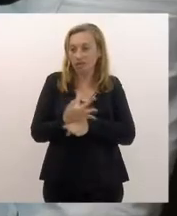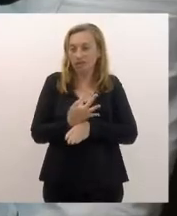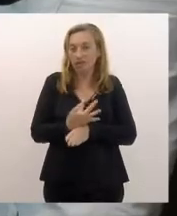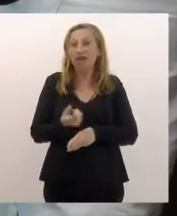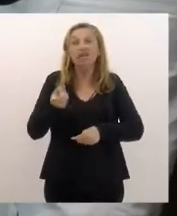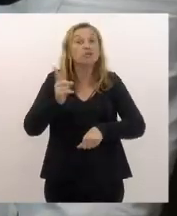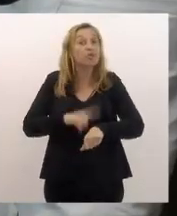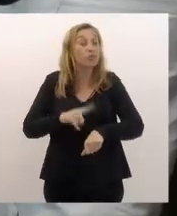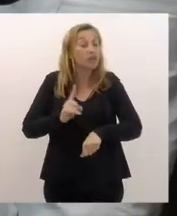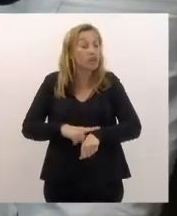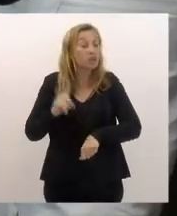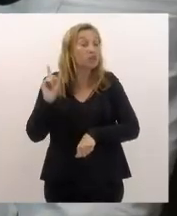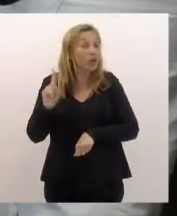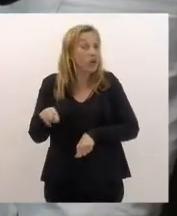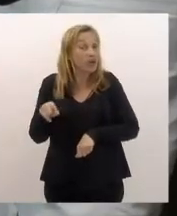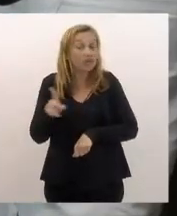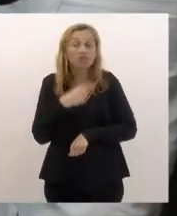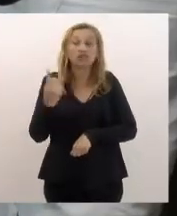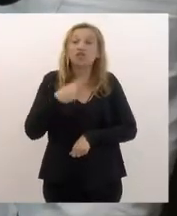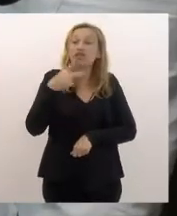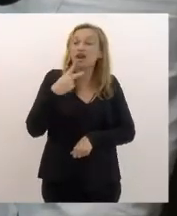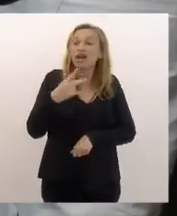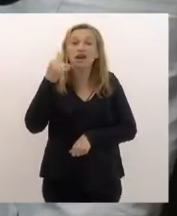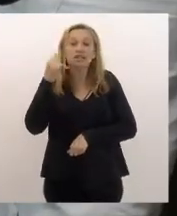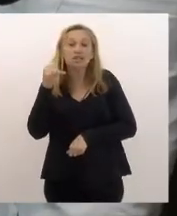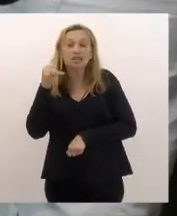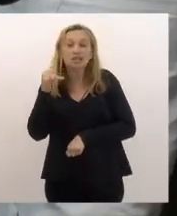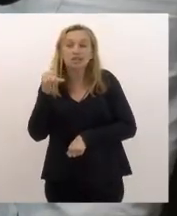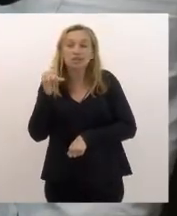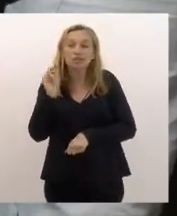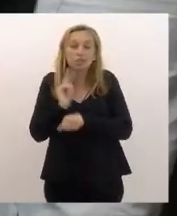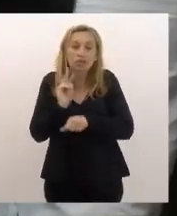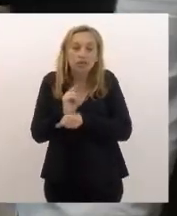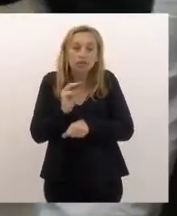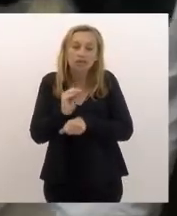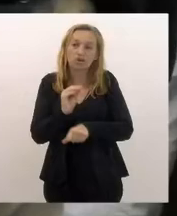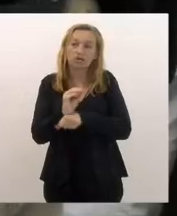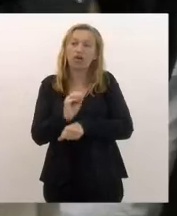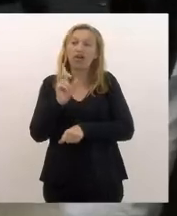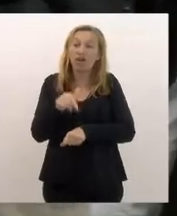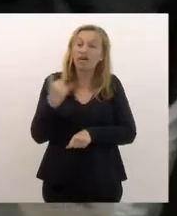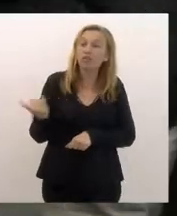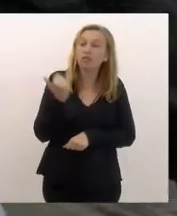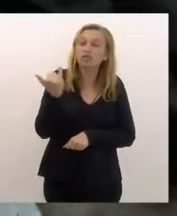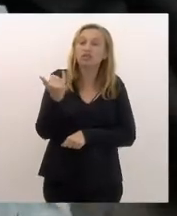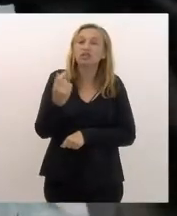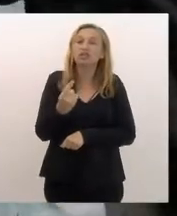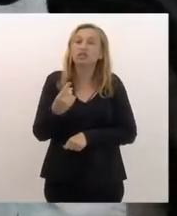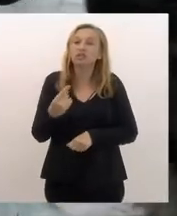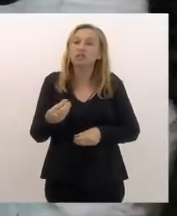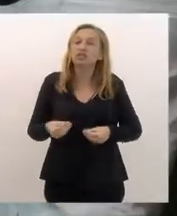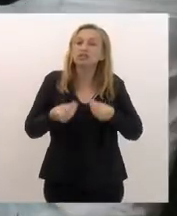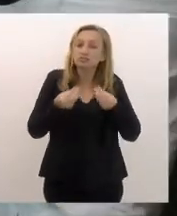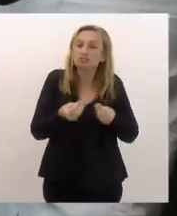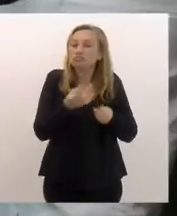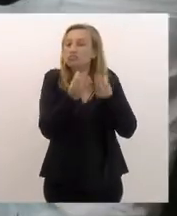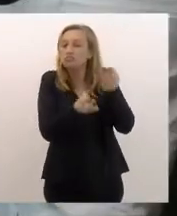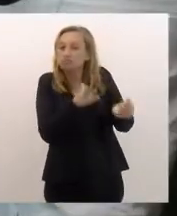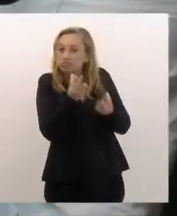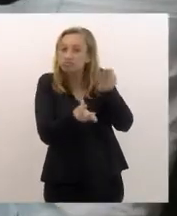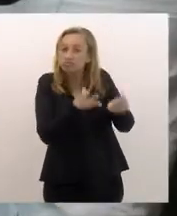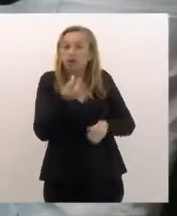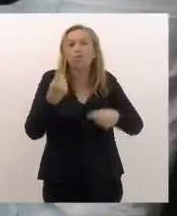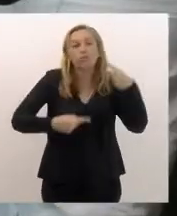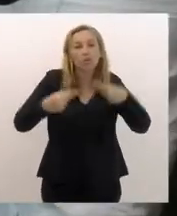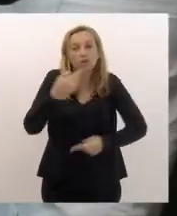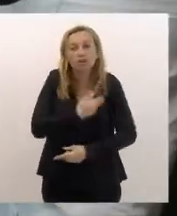esse momento é um momento da gente falar de prevenção. É importante que a gente garanta o tratamento, a política